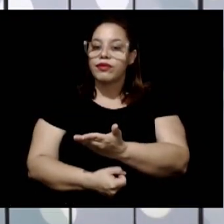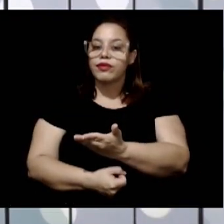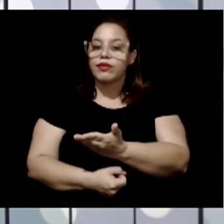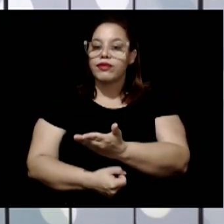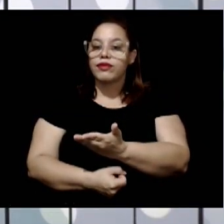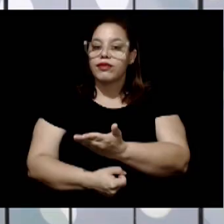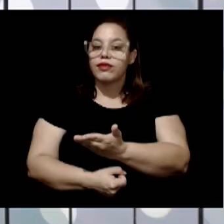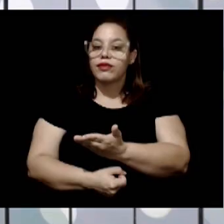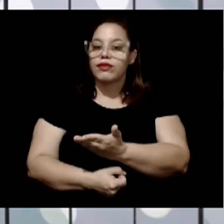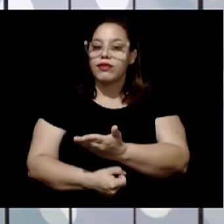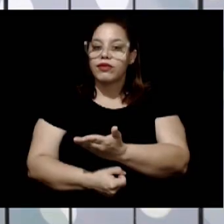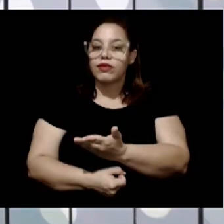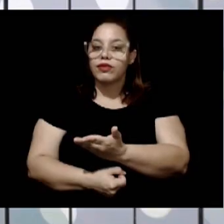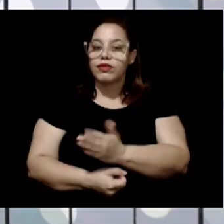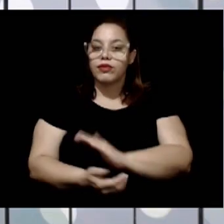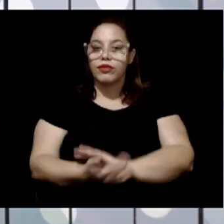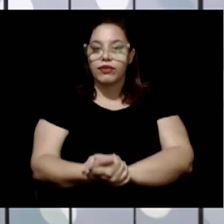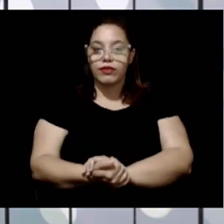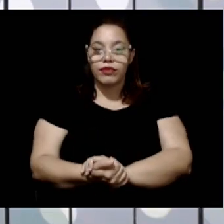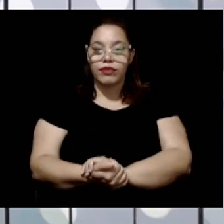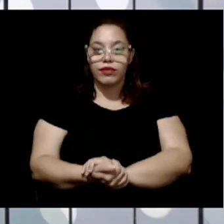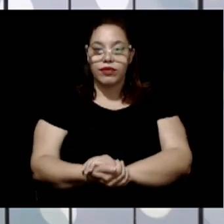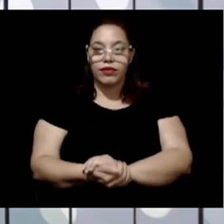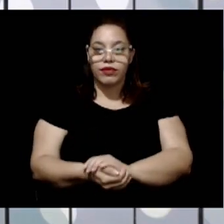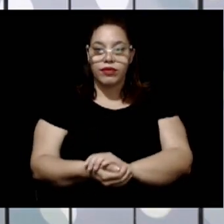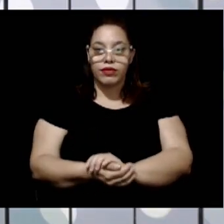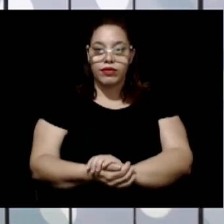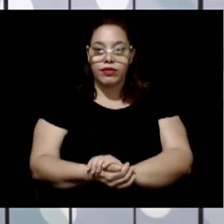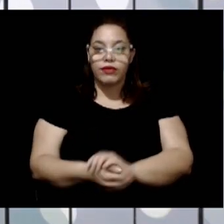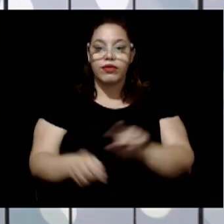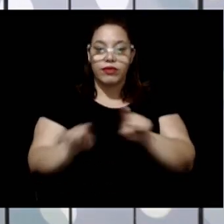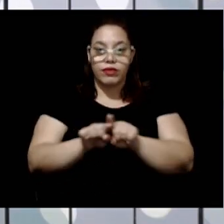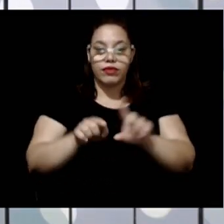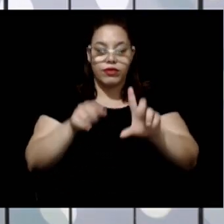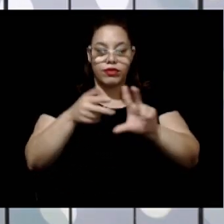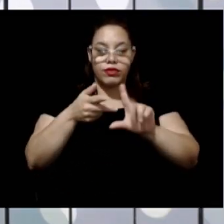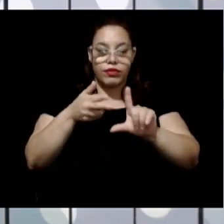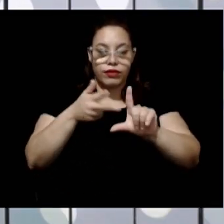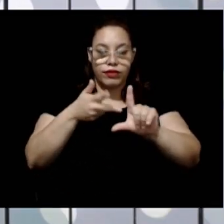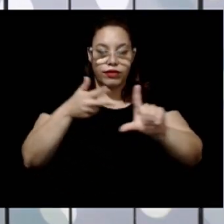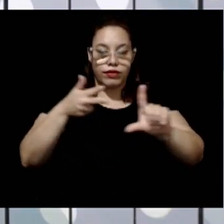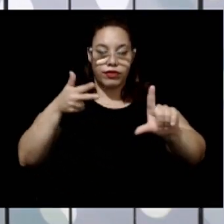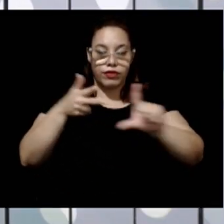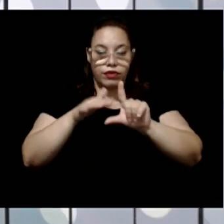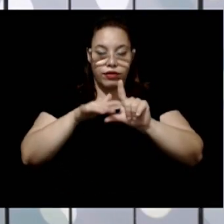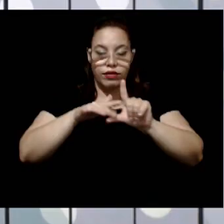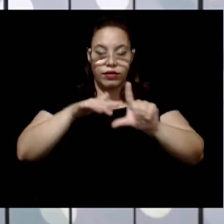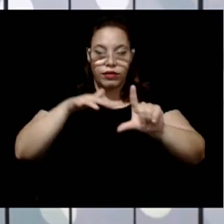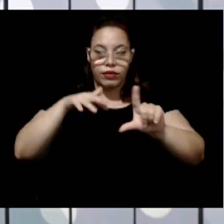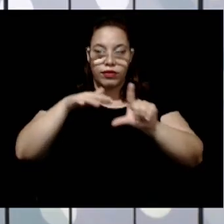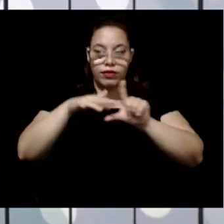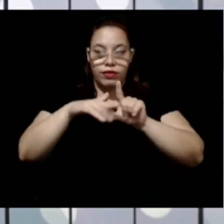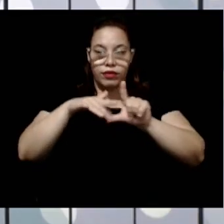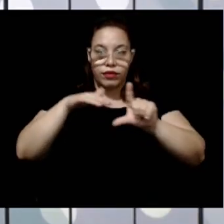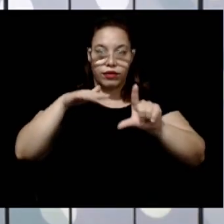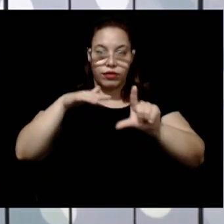978293776. Vai aparecer aí na sua tela também um QR Code para você acessar pelo